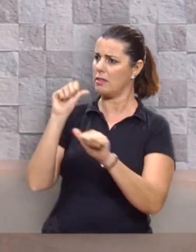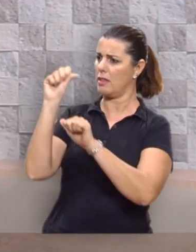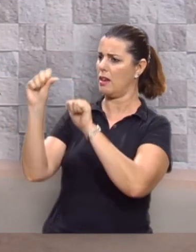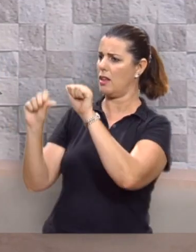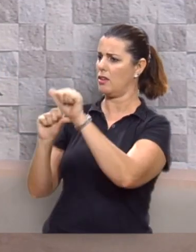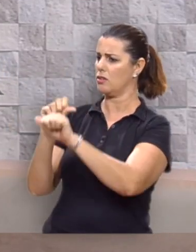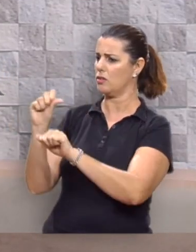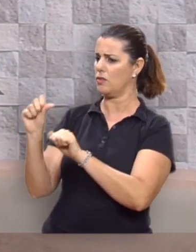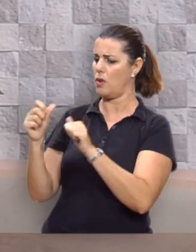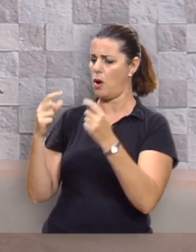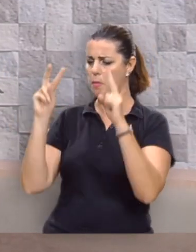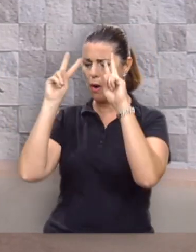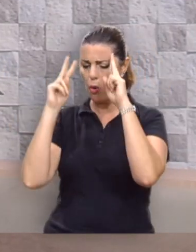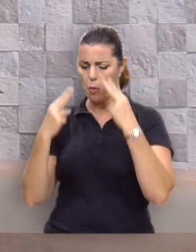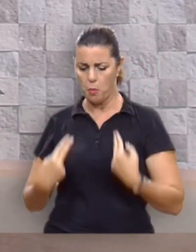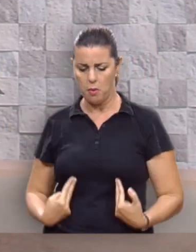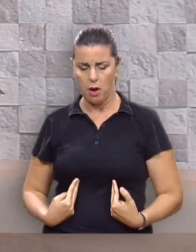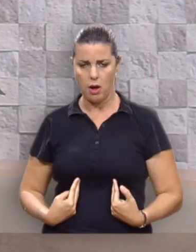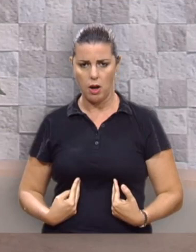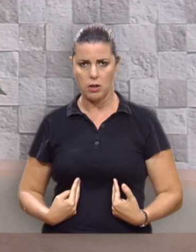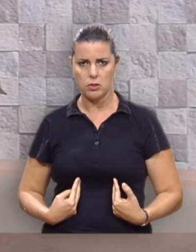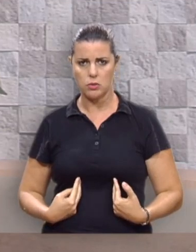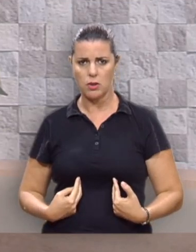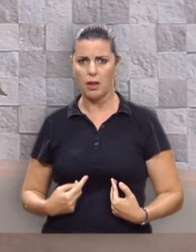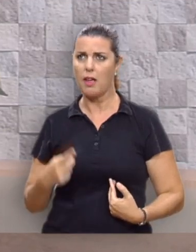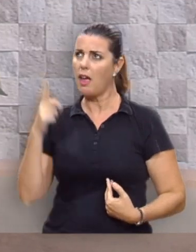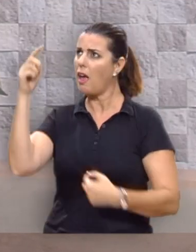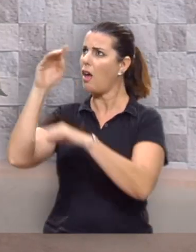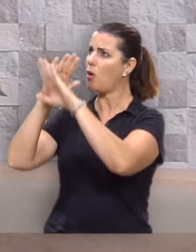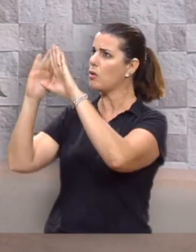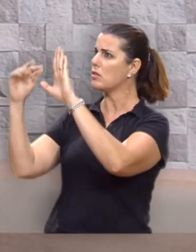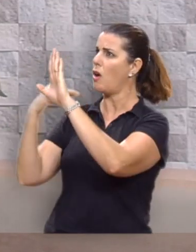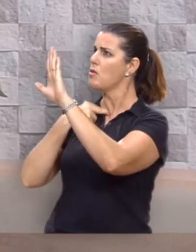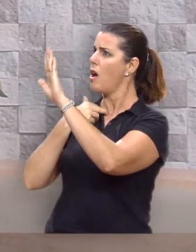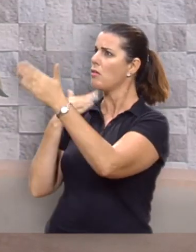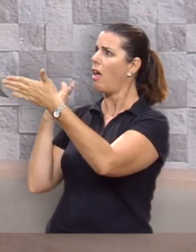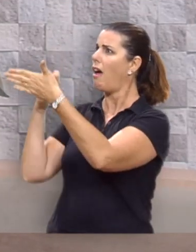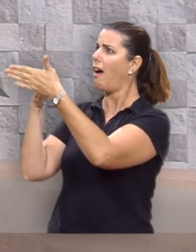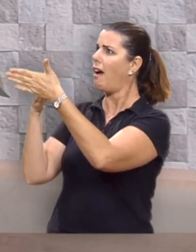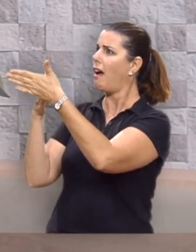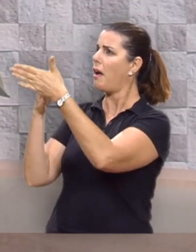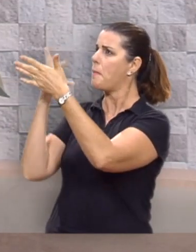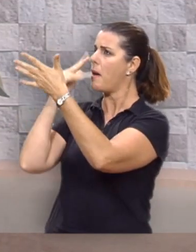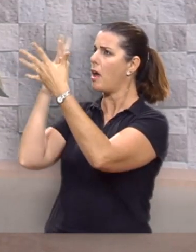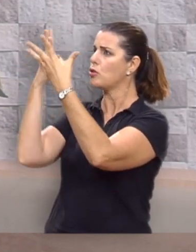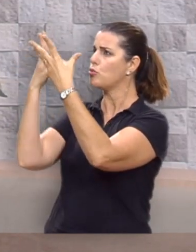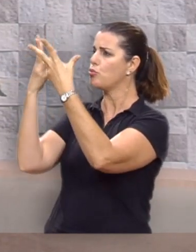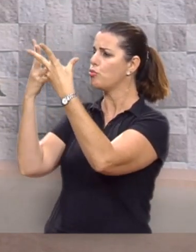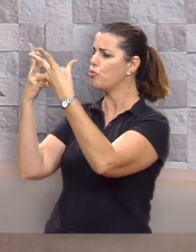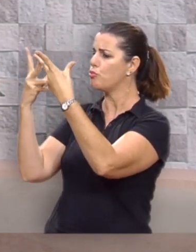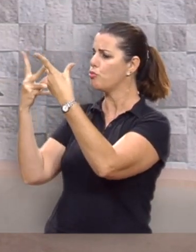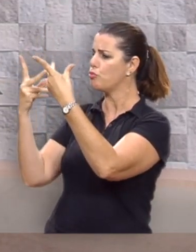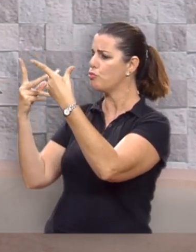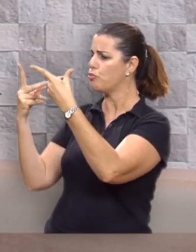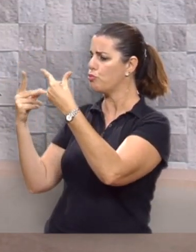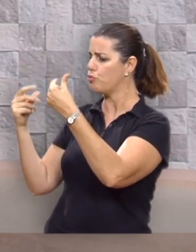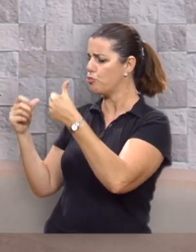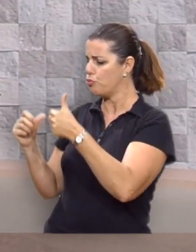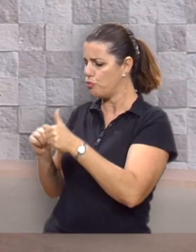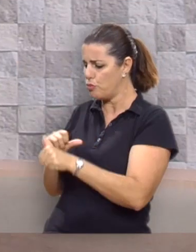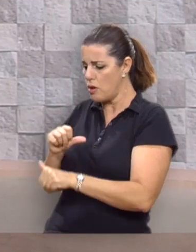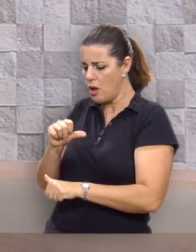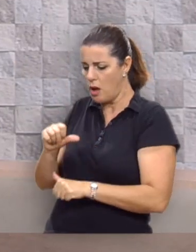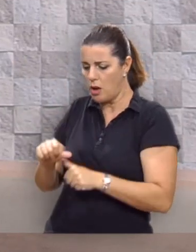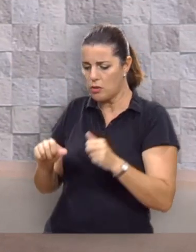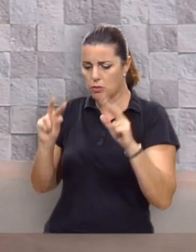torna imanente. E ele que nem os céus dos céus pode contê-lo, vai se esvaziando e se esvaziando a ponto